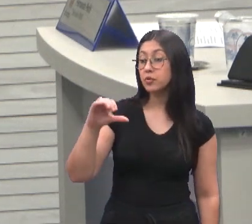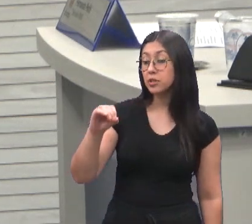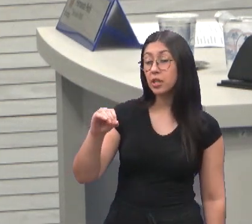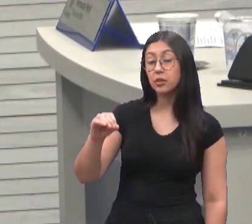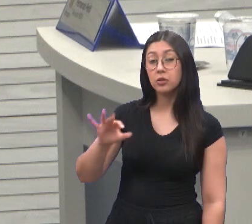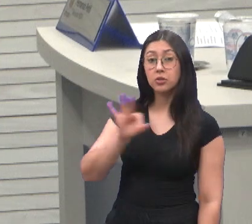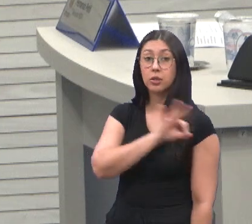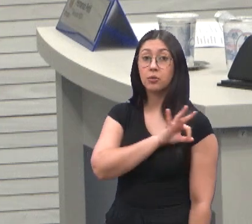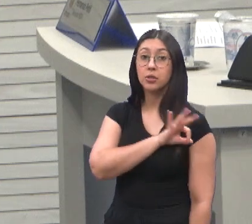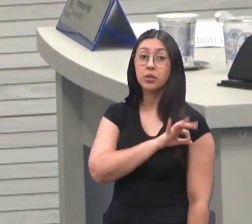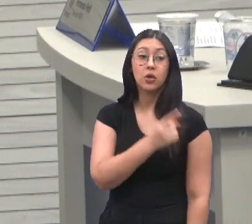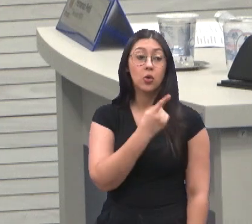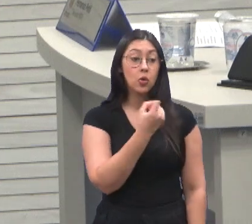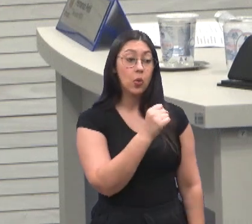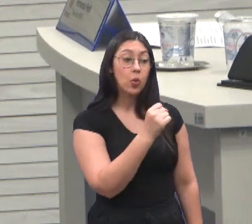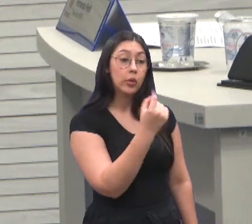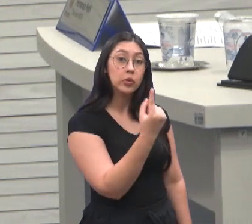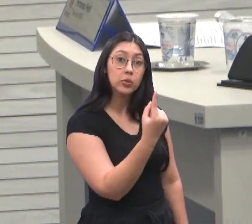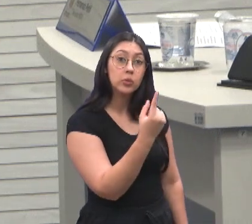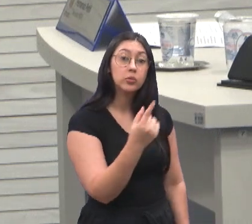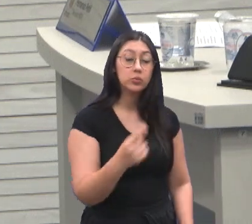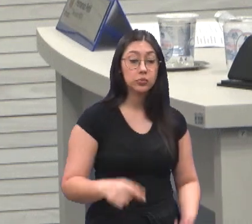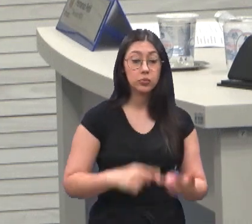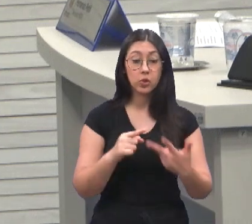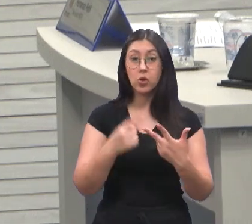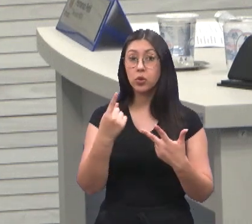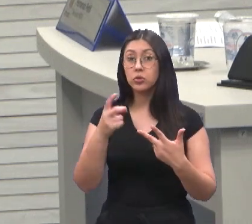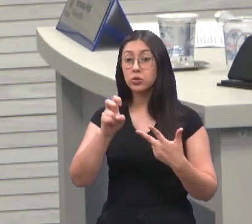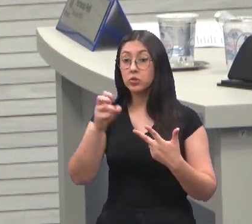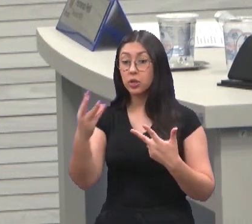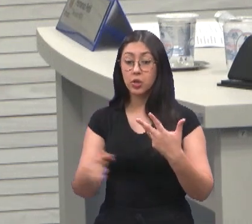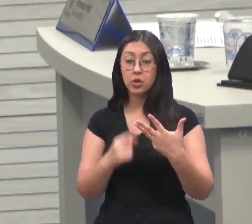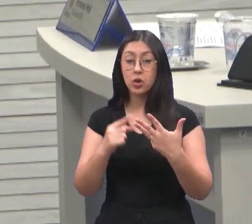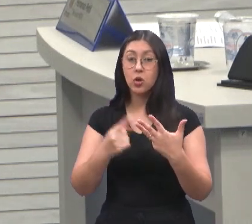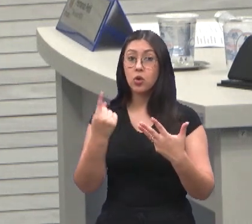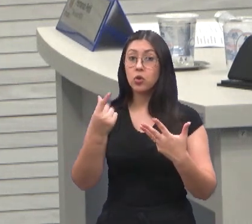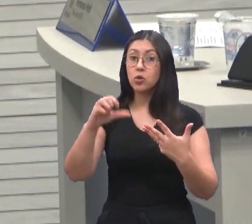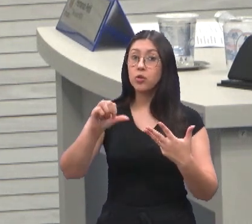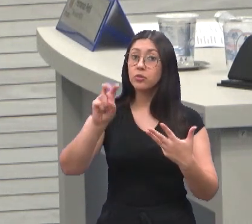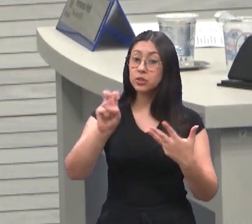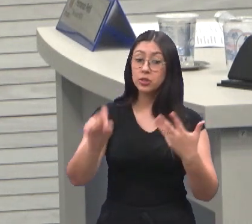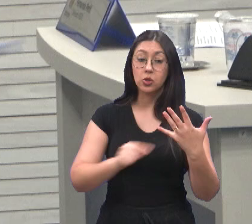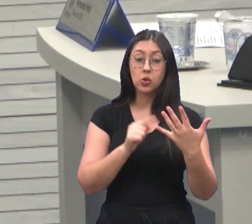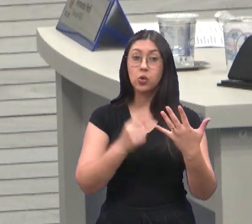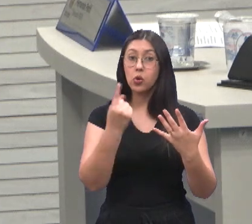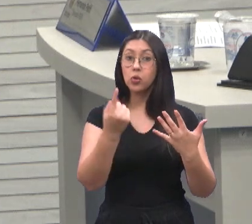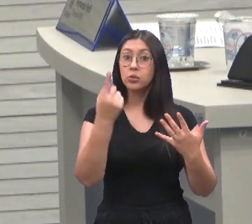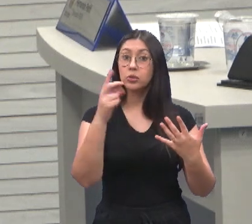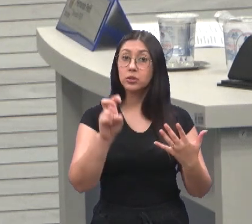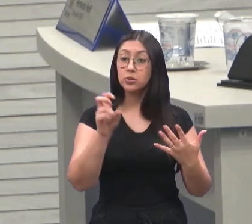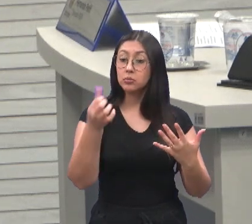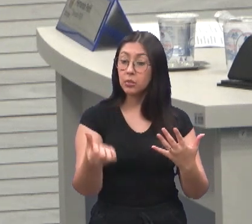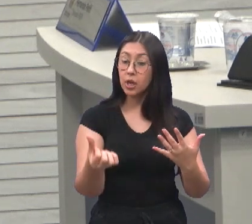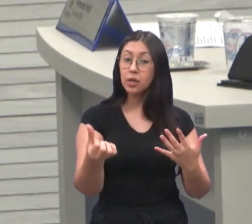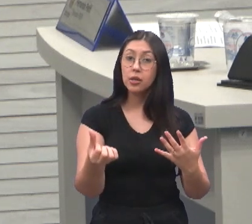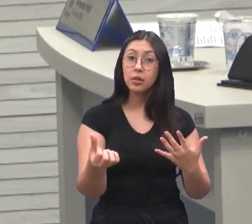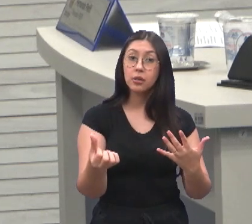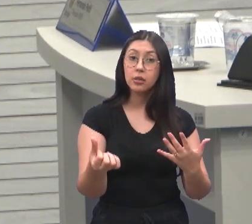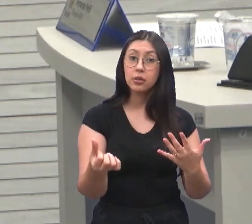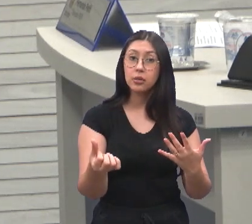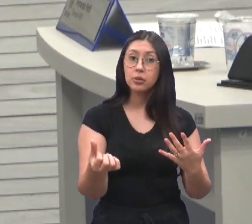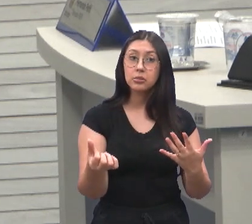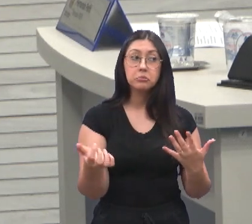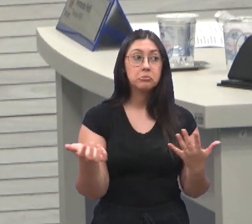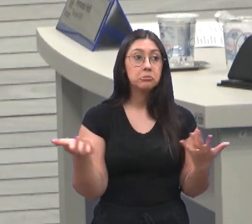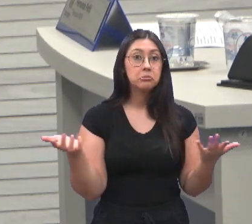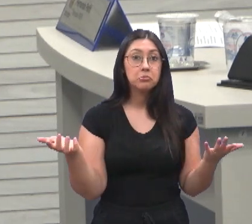181 de violência contra a mulher, 153 da guarda, 195 do bombeiro, o 156 para atender as demandas da prefeitura,